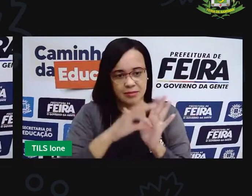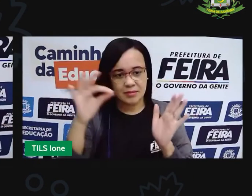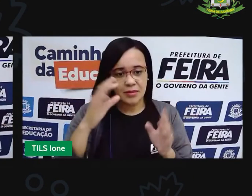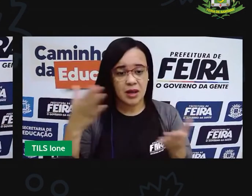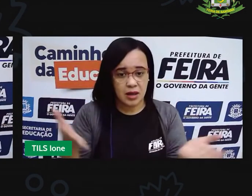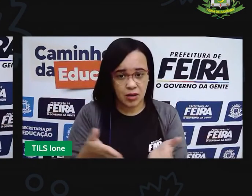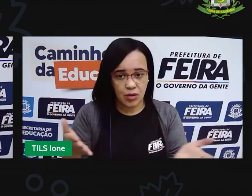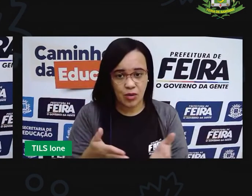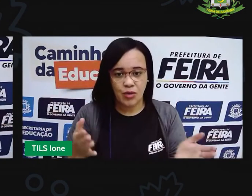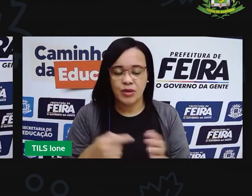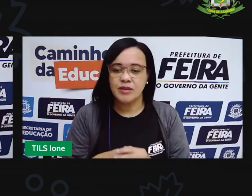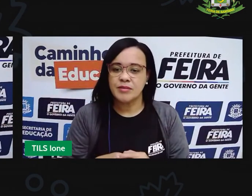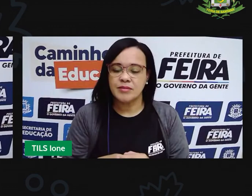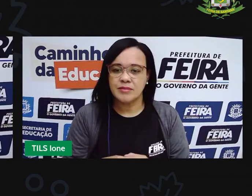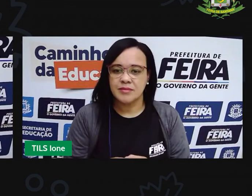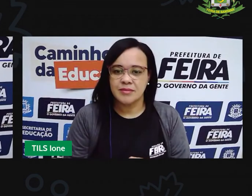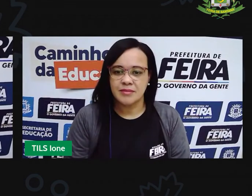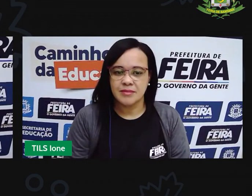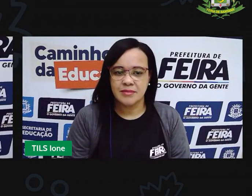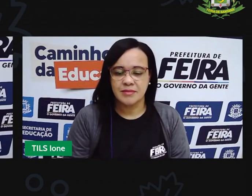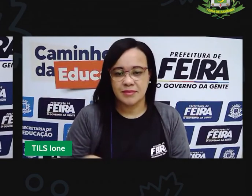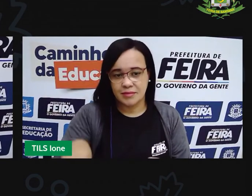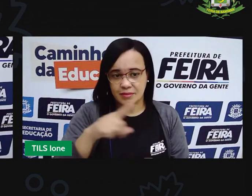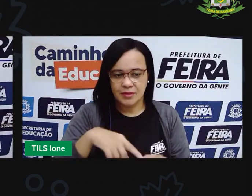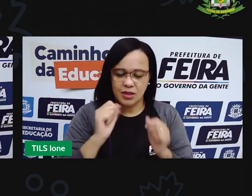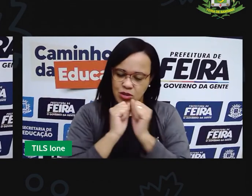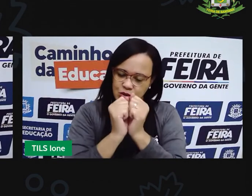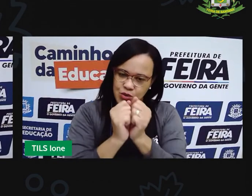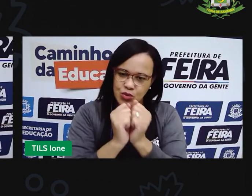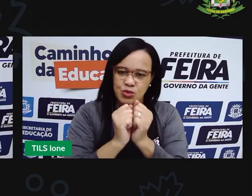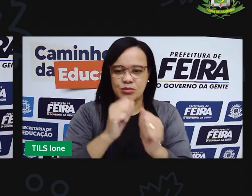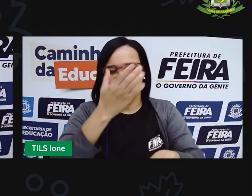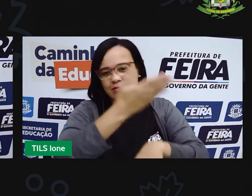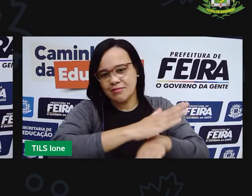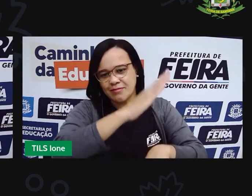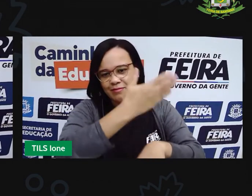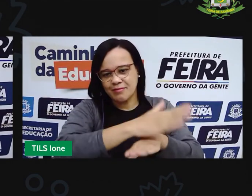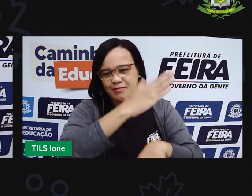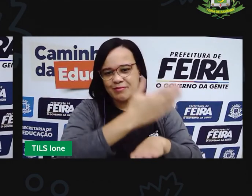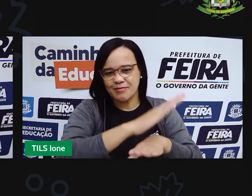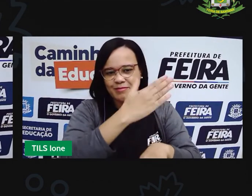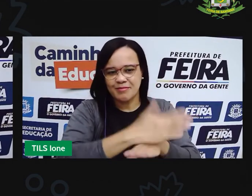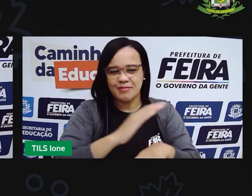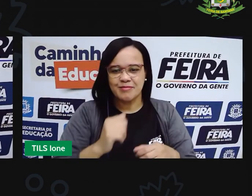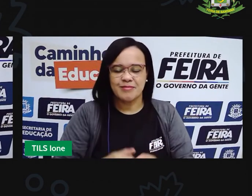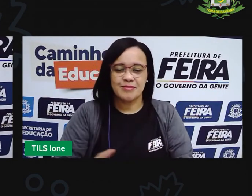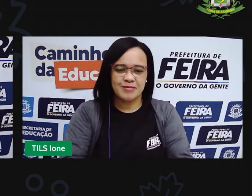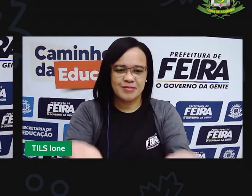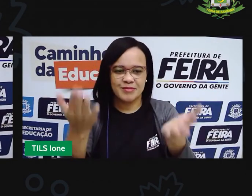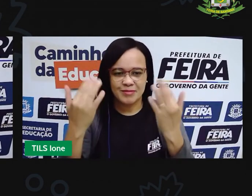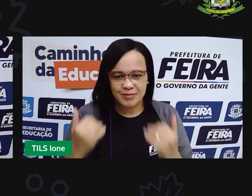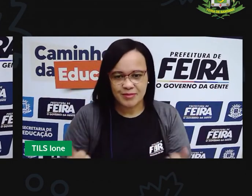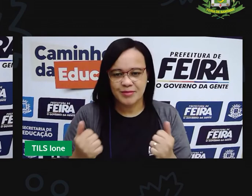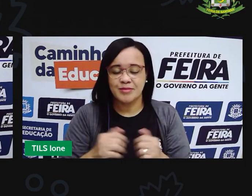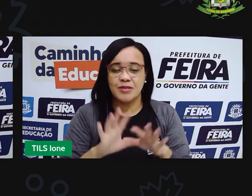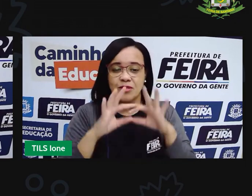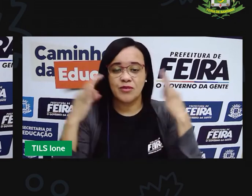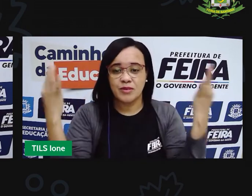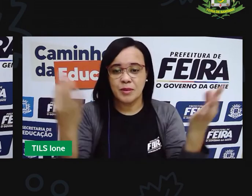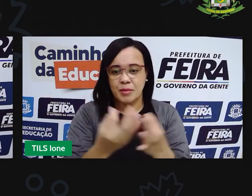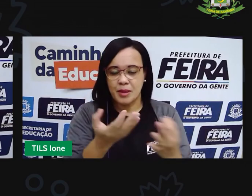para a gente fazer junto, tá certo? Chama aí algum familiar,